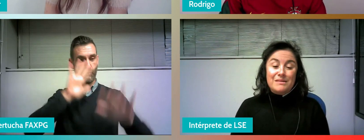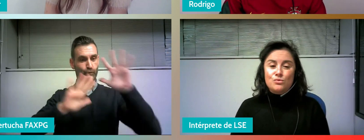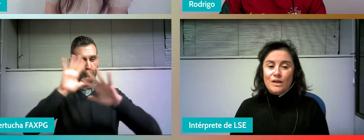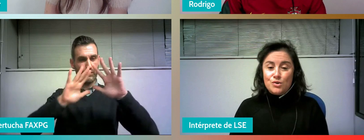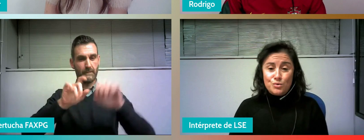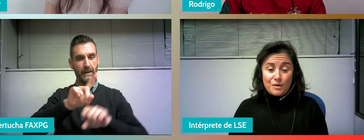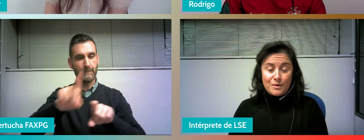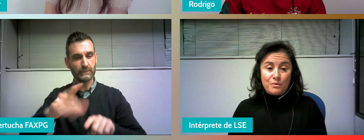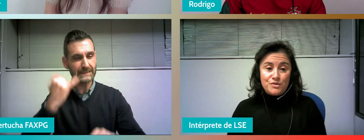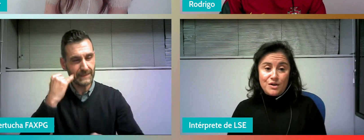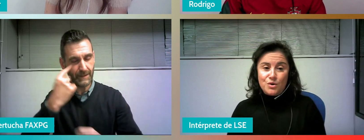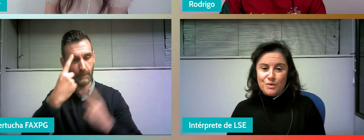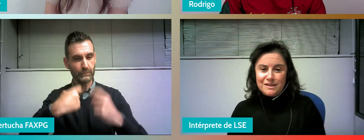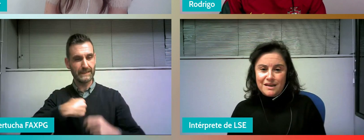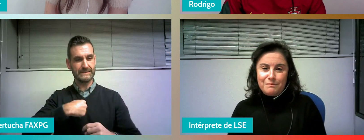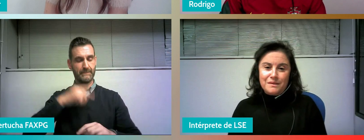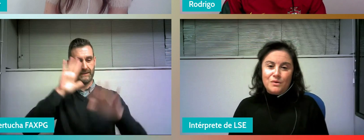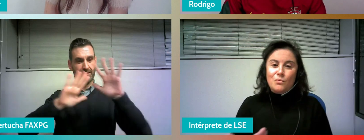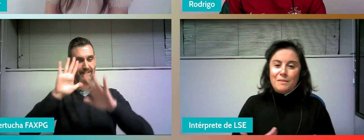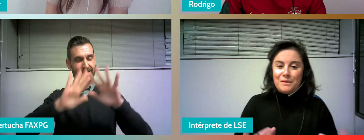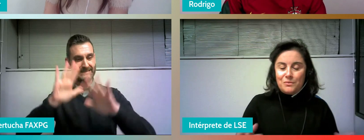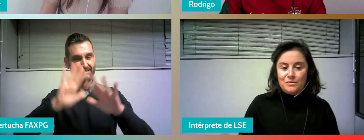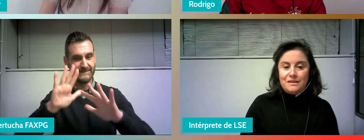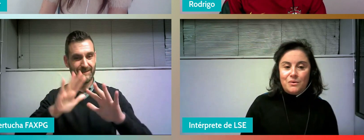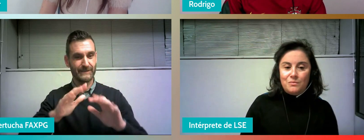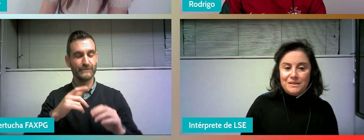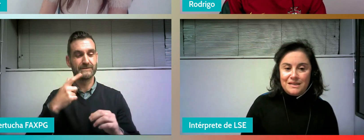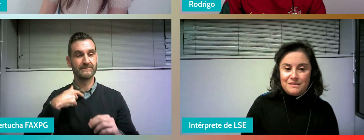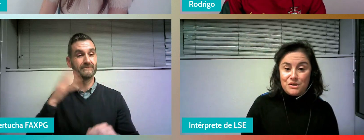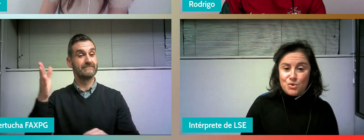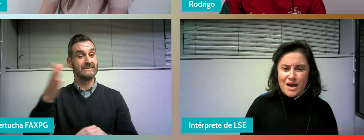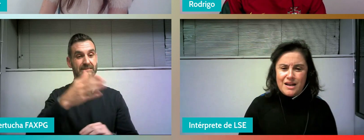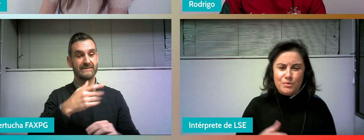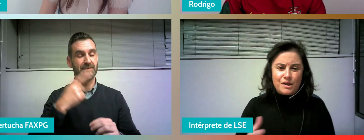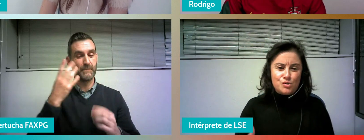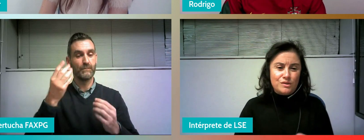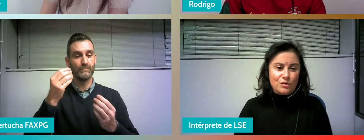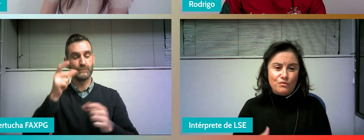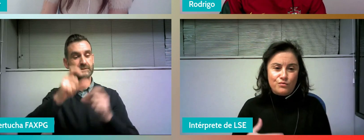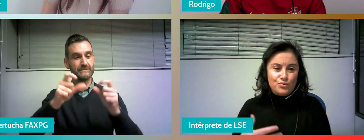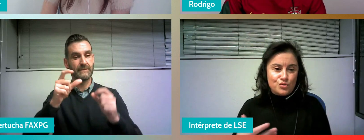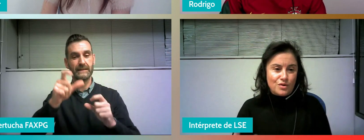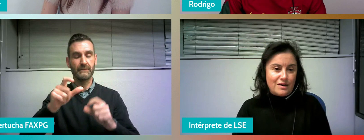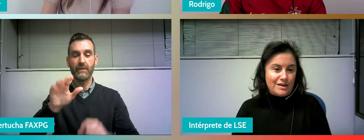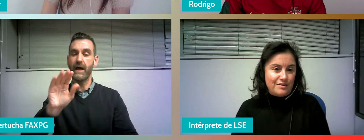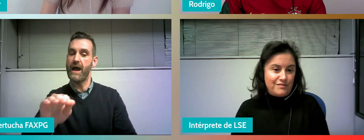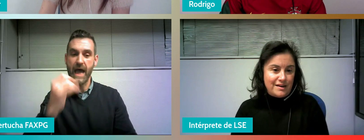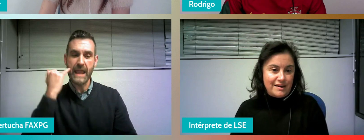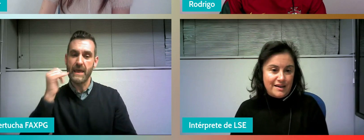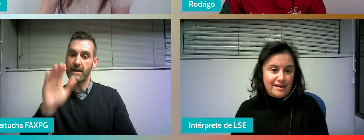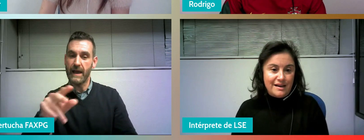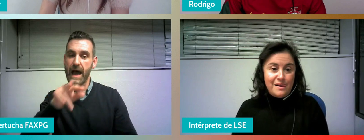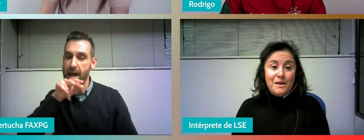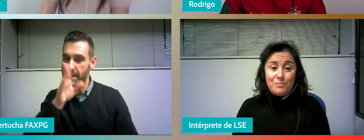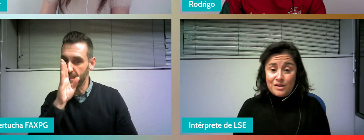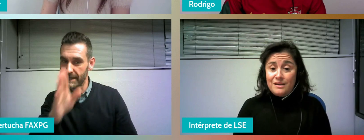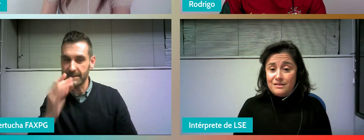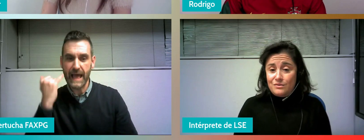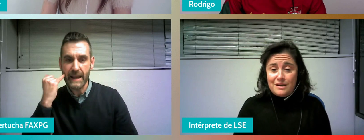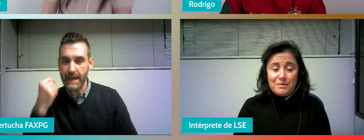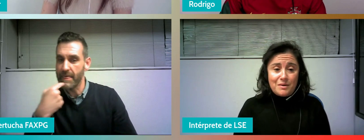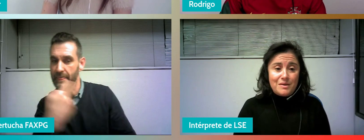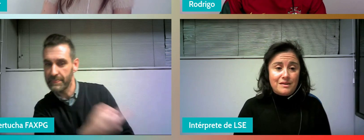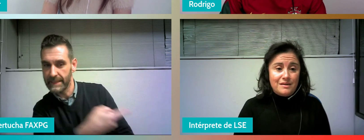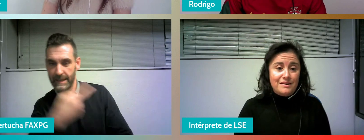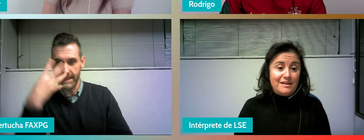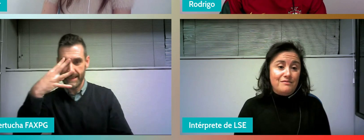é mesturar o seu traballo profesional como intérprete con unha pregunta, entre comillas, personal, e pode resultar confuso a hora de falar ela, porque non é